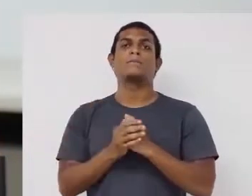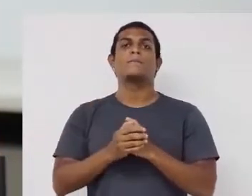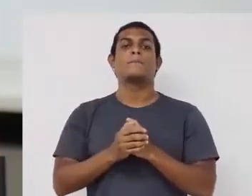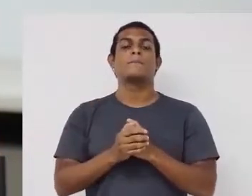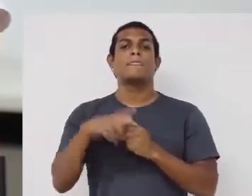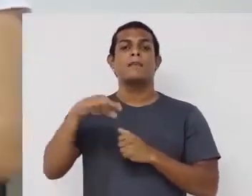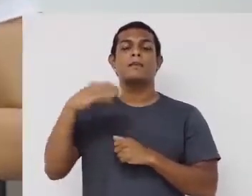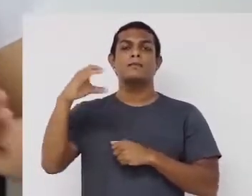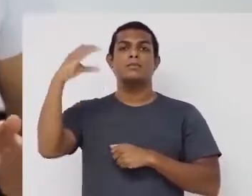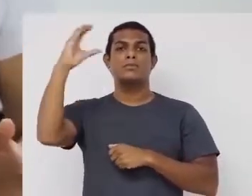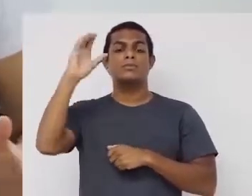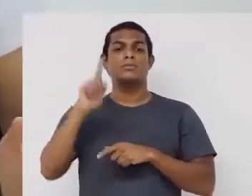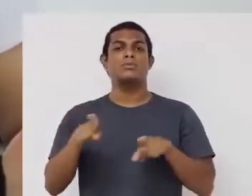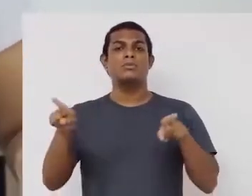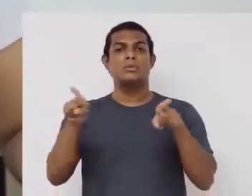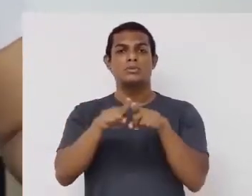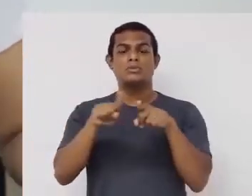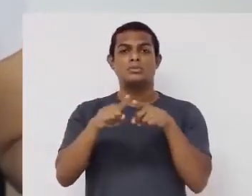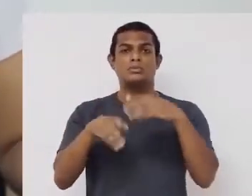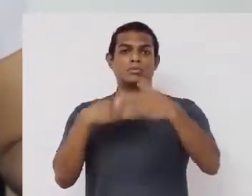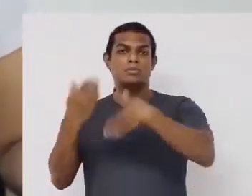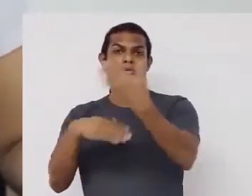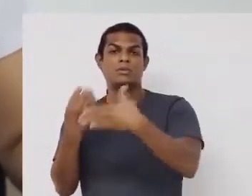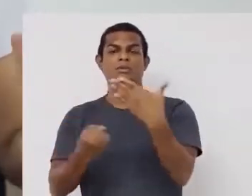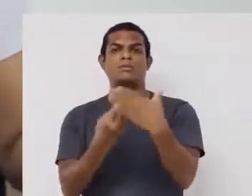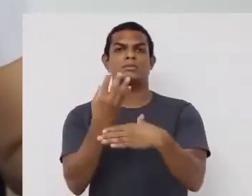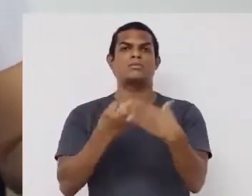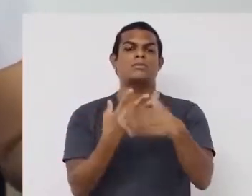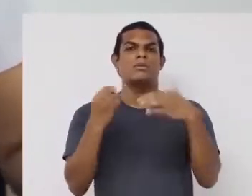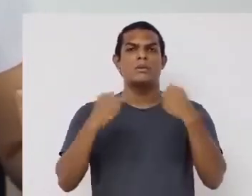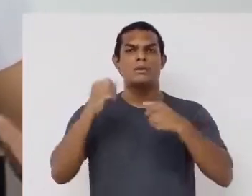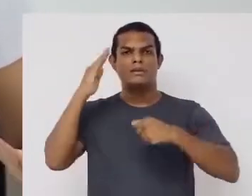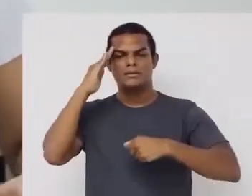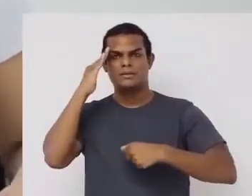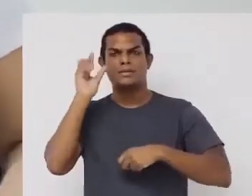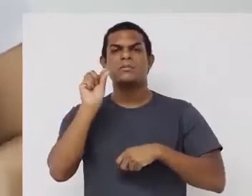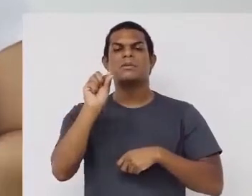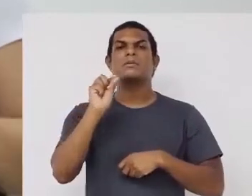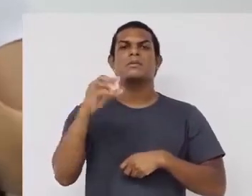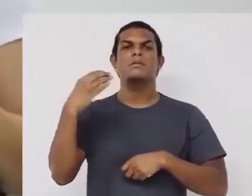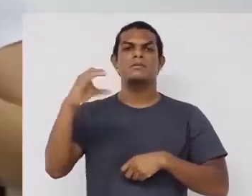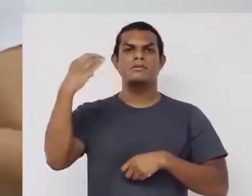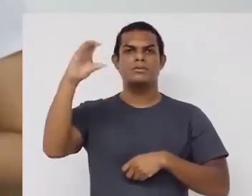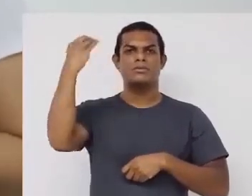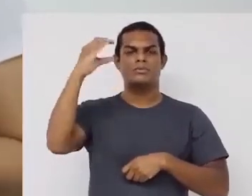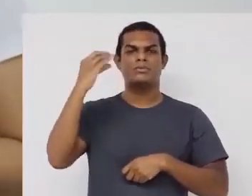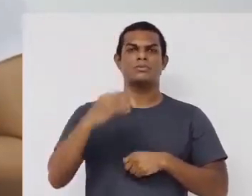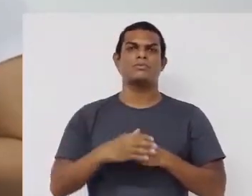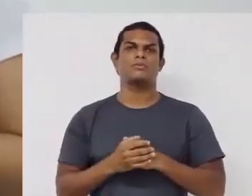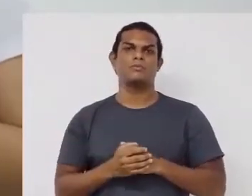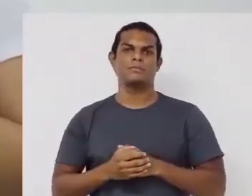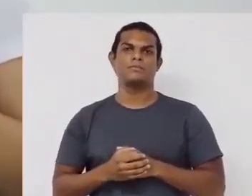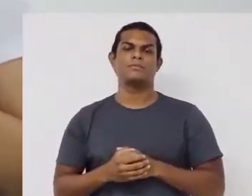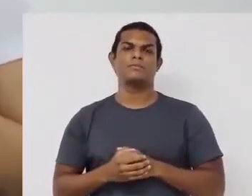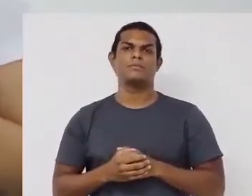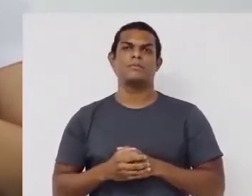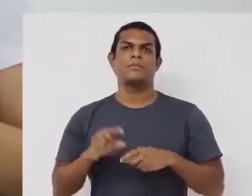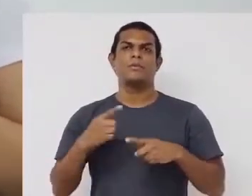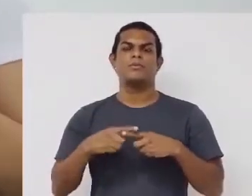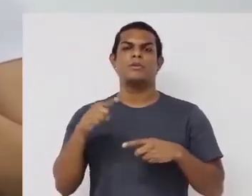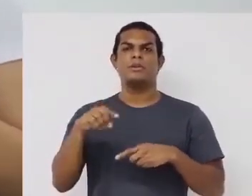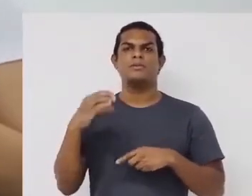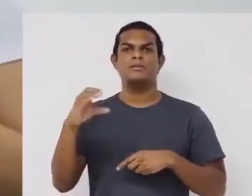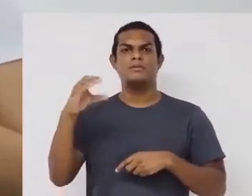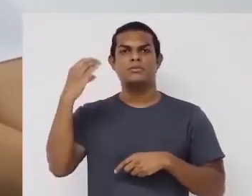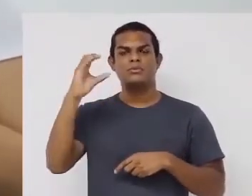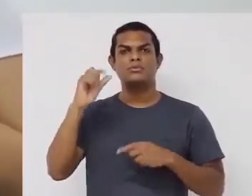processo de produção. E eu preciso saber quem são esses custos na palma da minha mão, porque isso faz